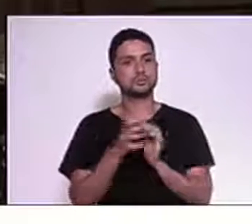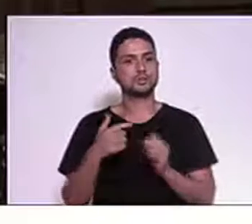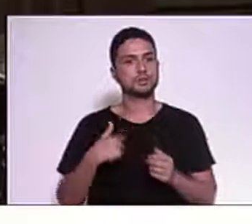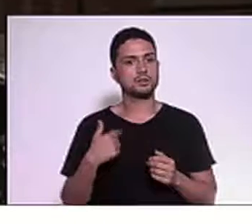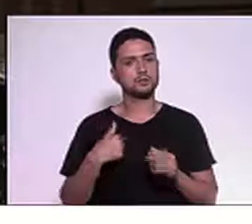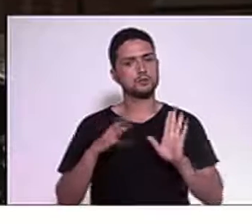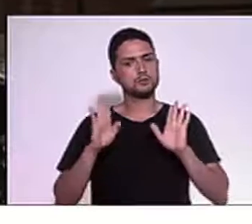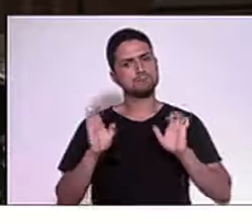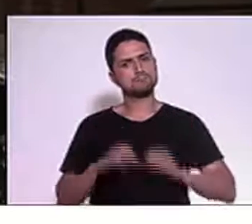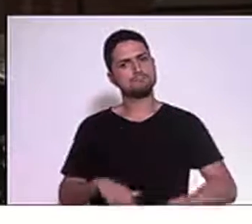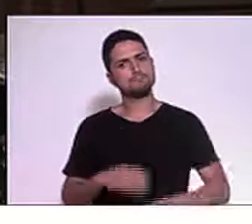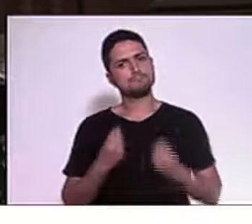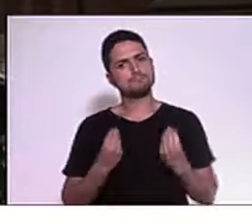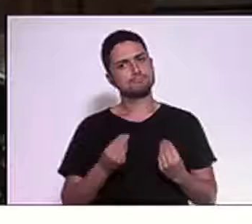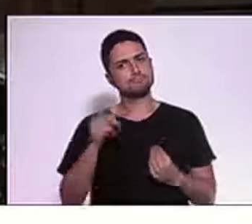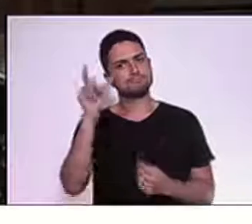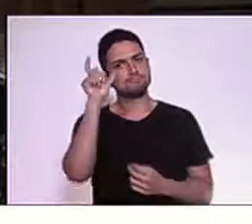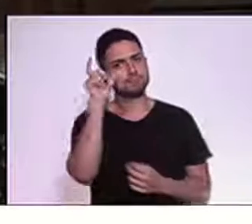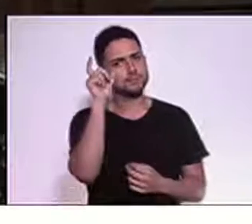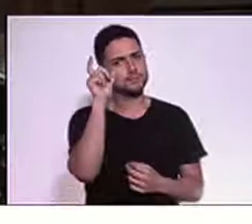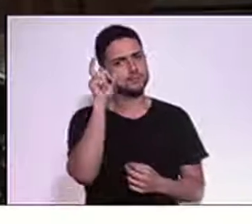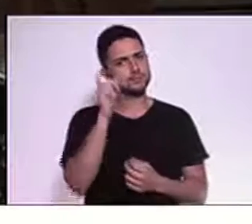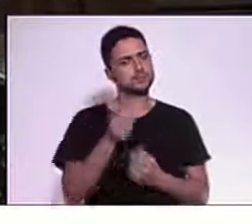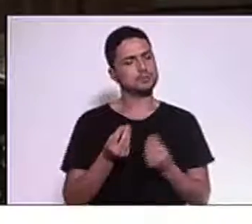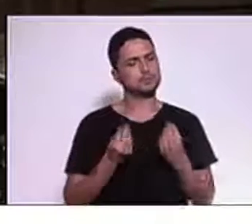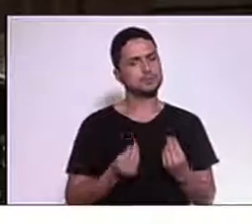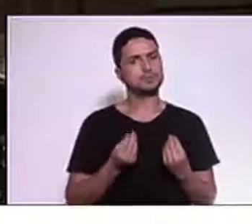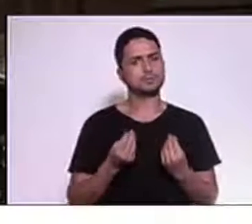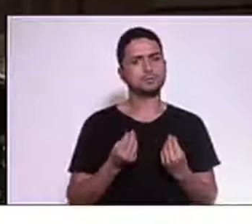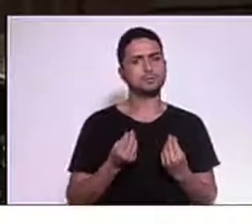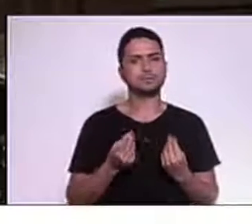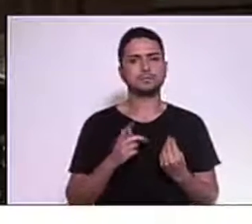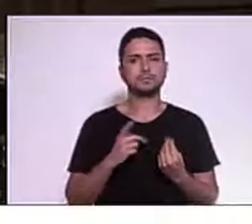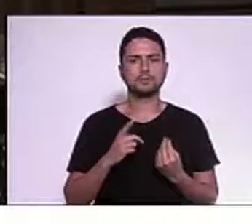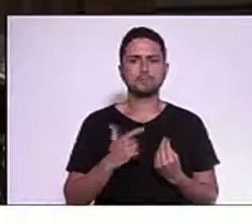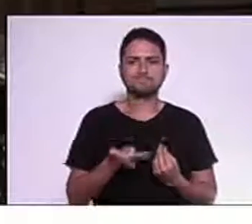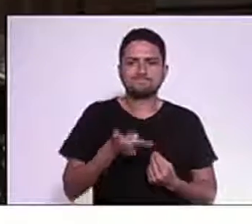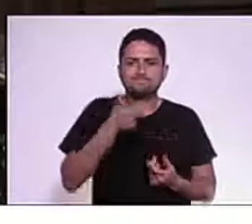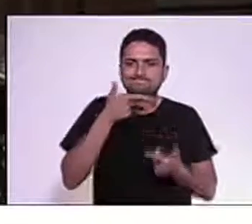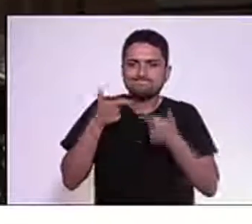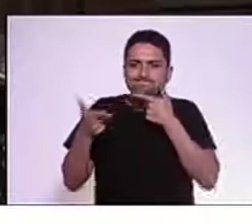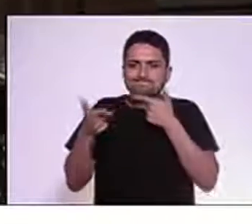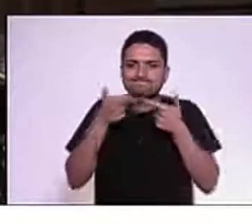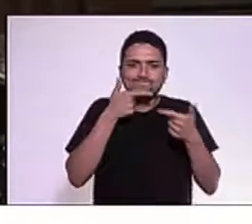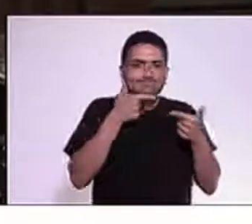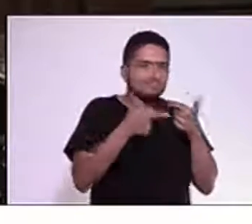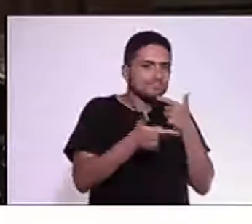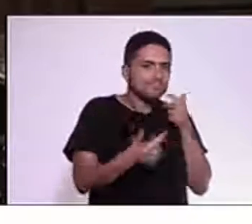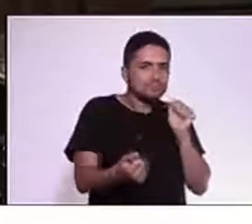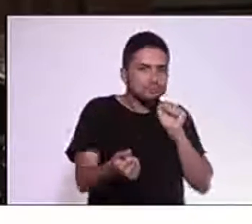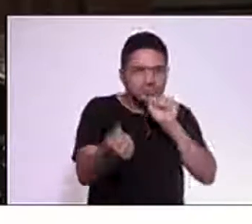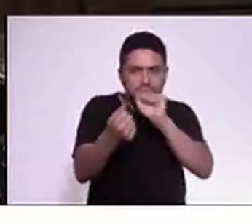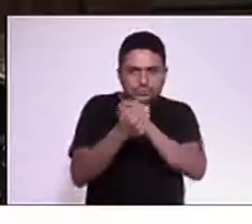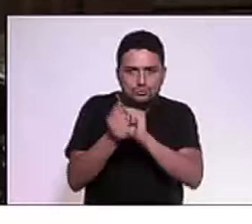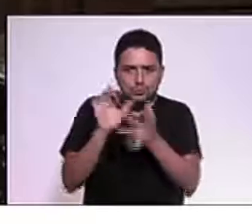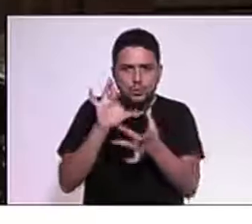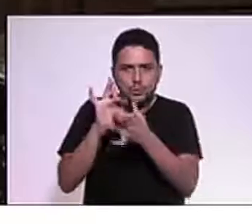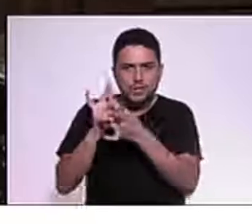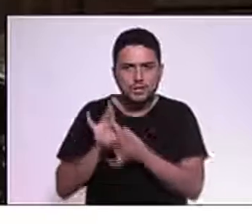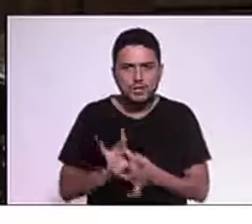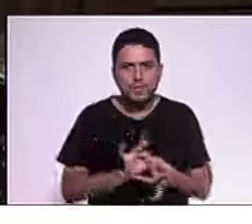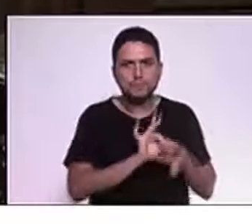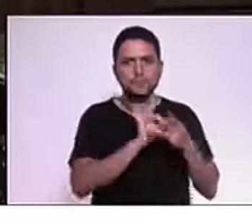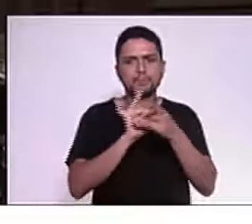bem impressionada com esse movimento de união que foi feito a partir